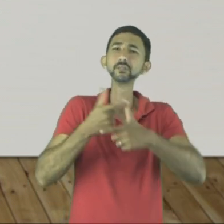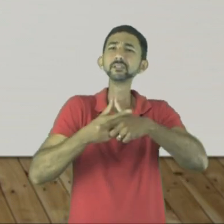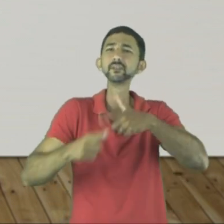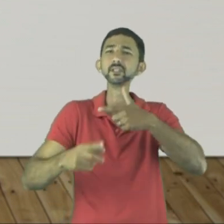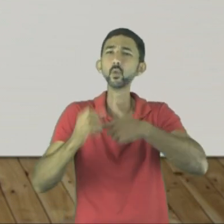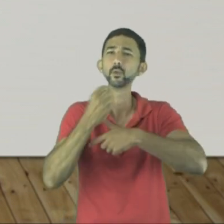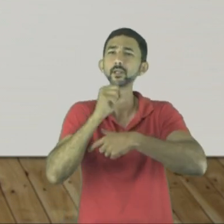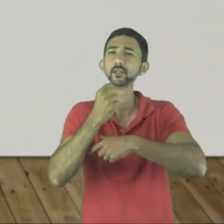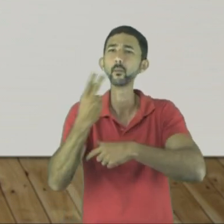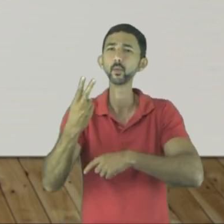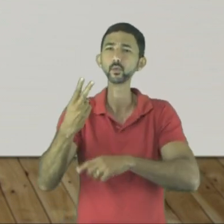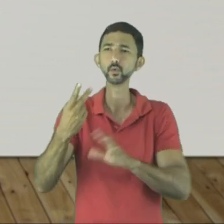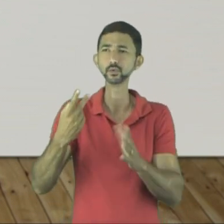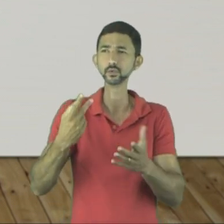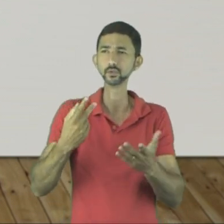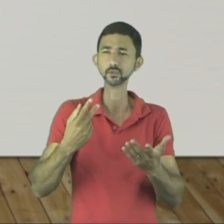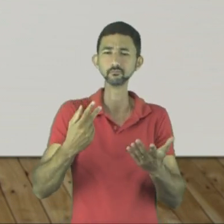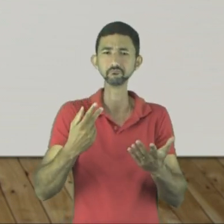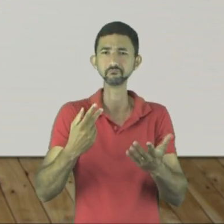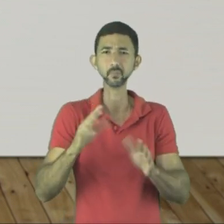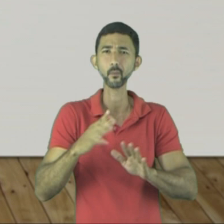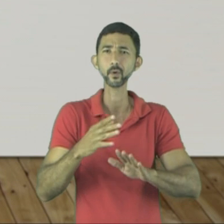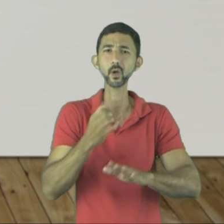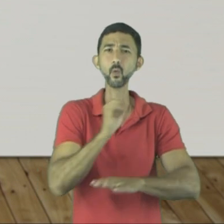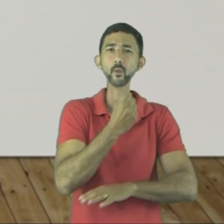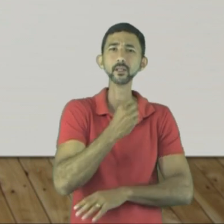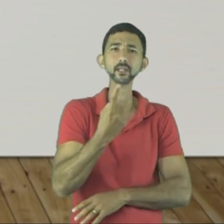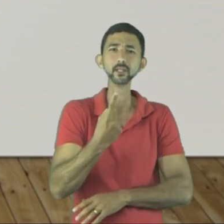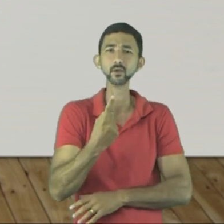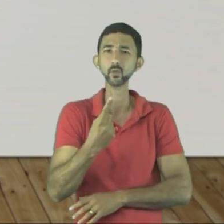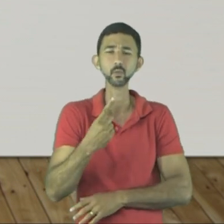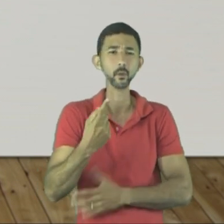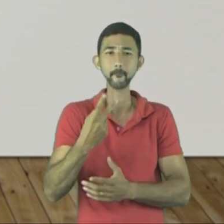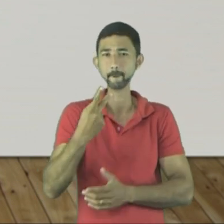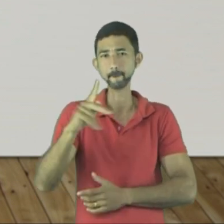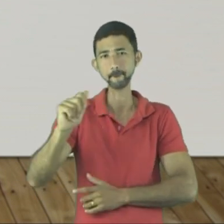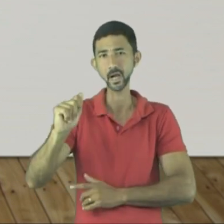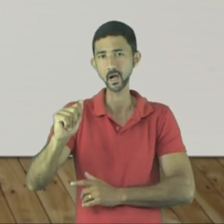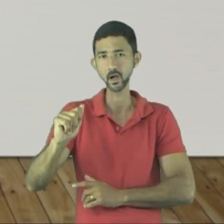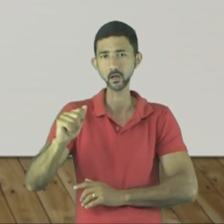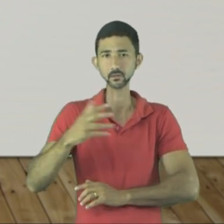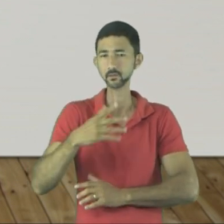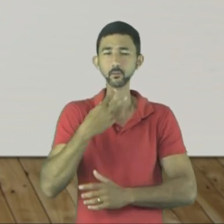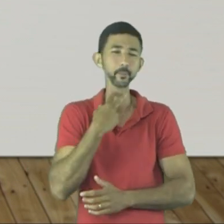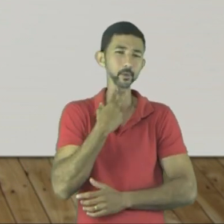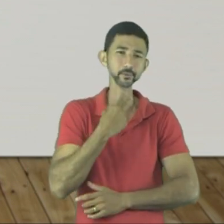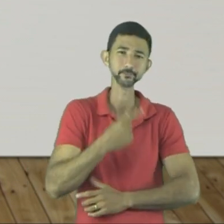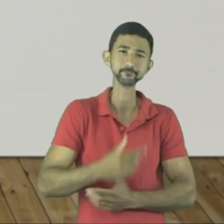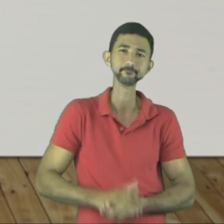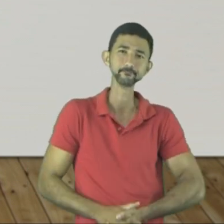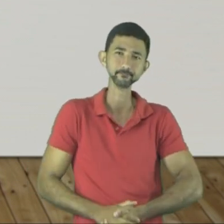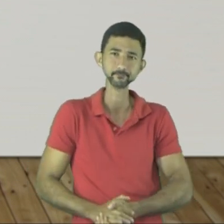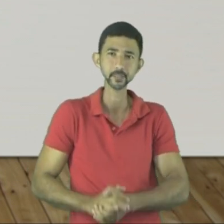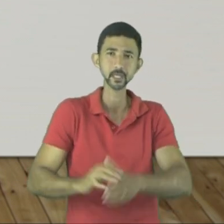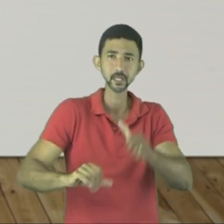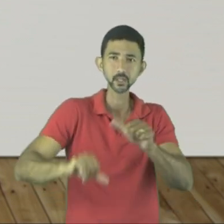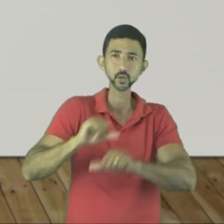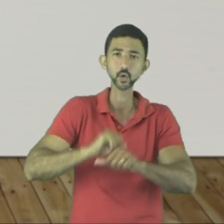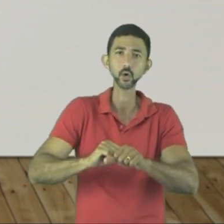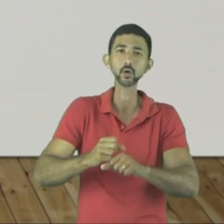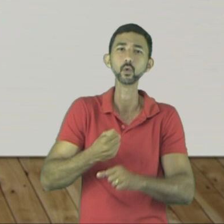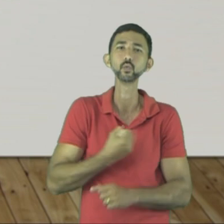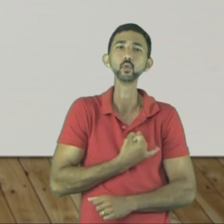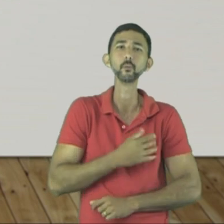81 por 2 aqui? Porque 81 não é um número par, então não dá para dividir por 2. Aí já passa para o próximo